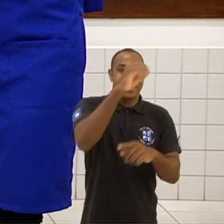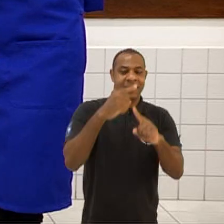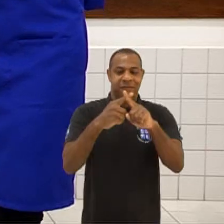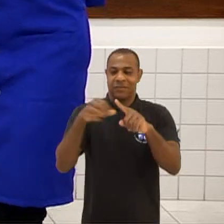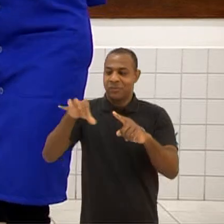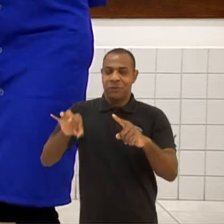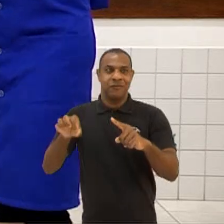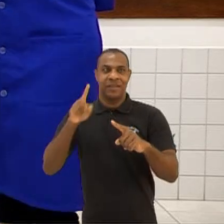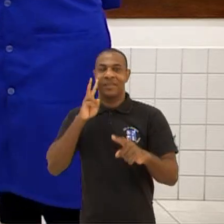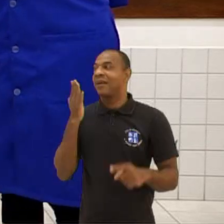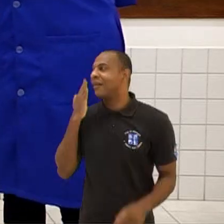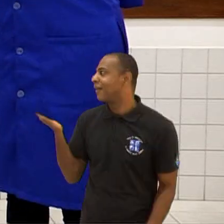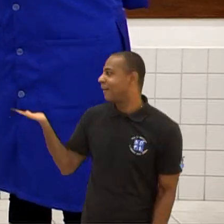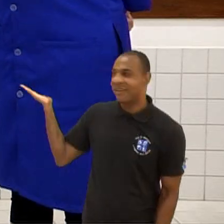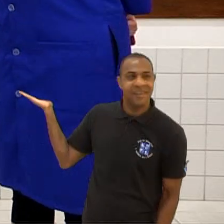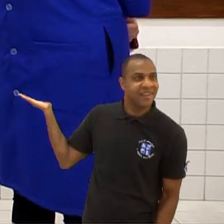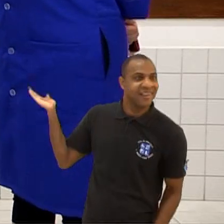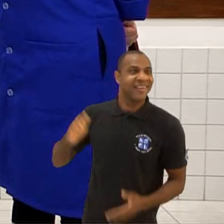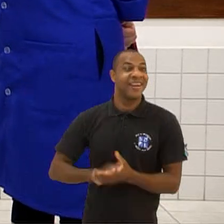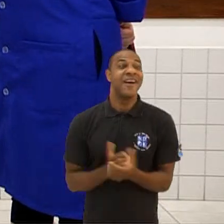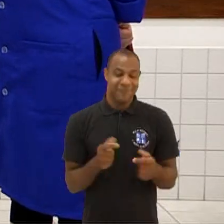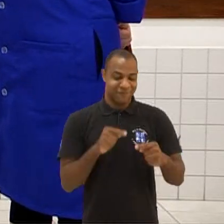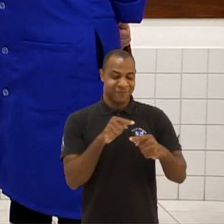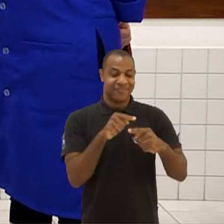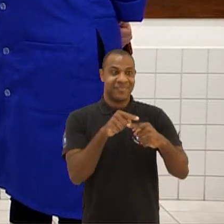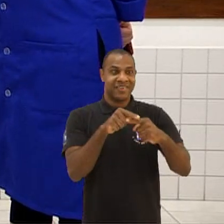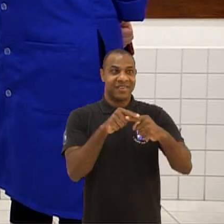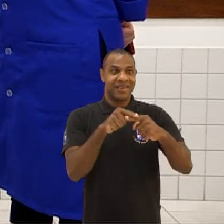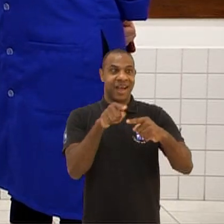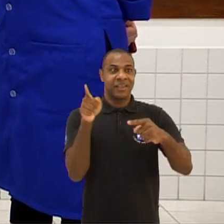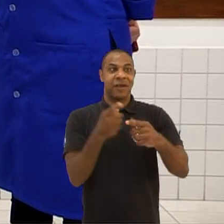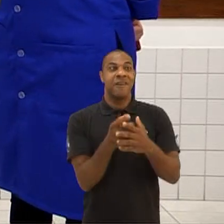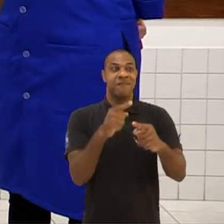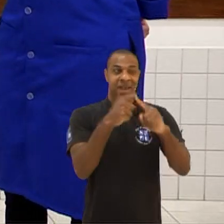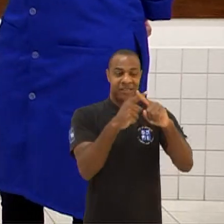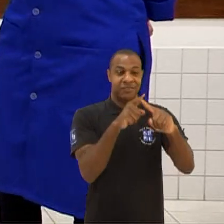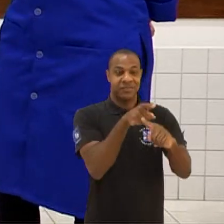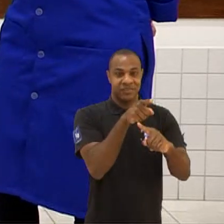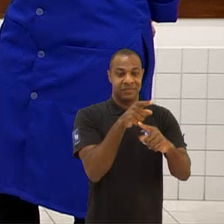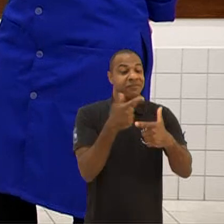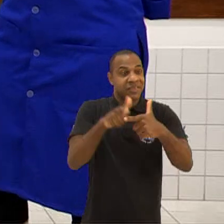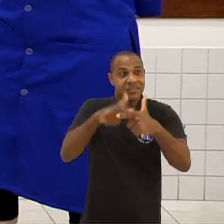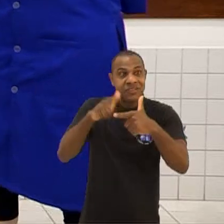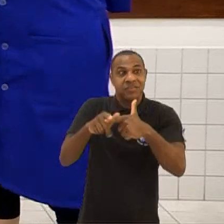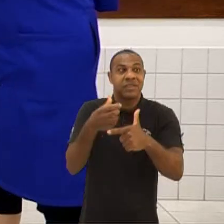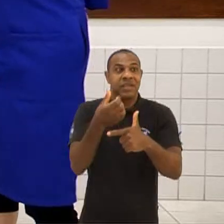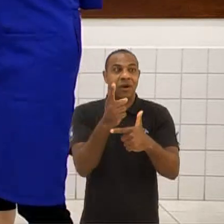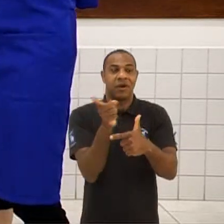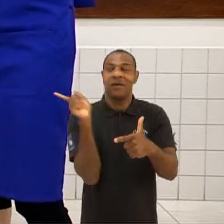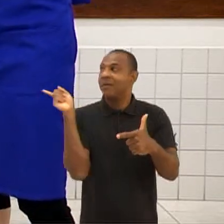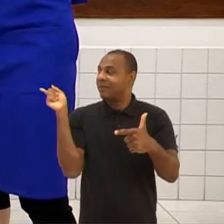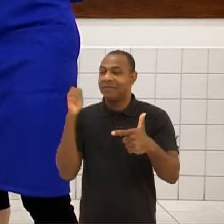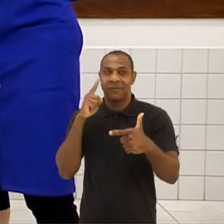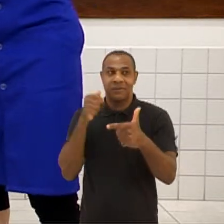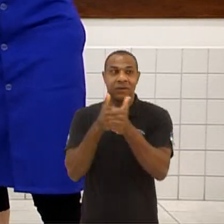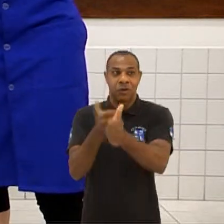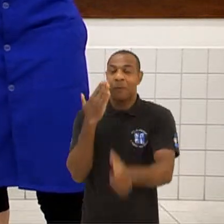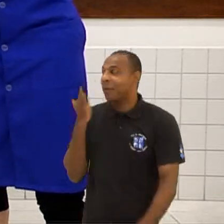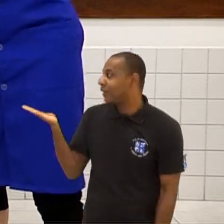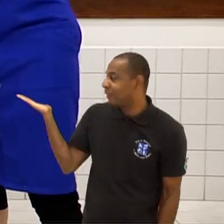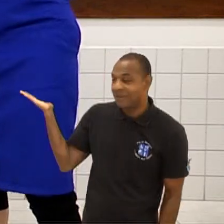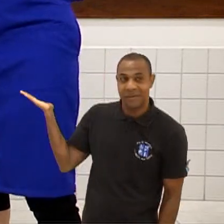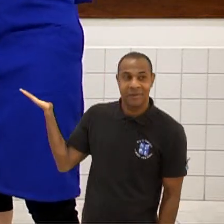a 3.600. Vou dividir 3.600 por 60 e o X igual a 60. Comprimento do outro quarteirão